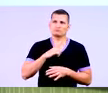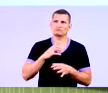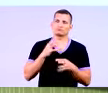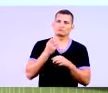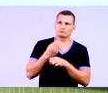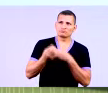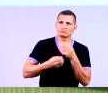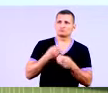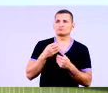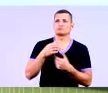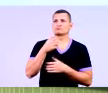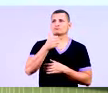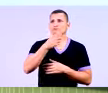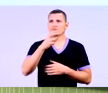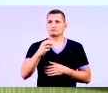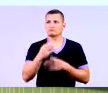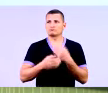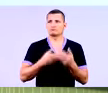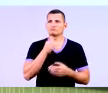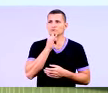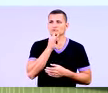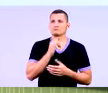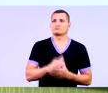demonstrar como faz daqui a pouquinho tá